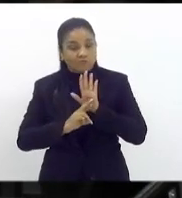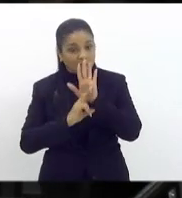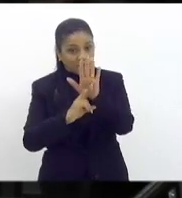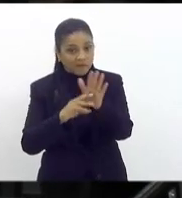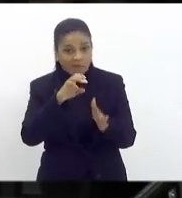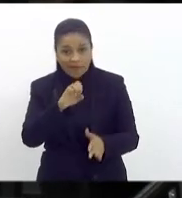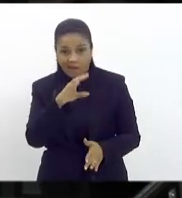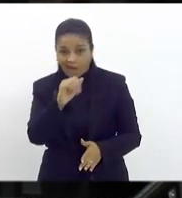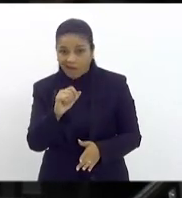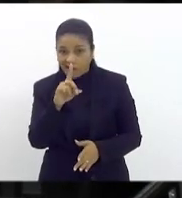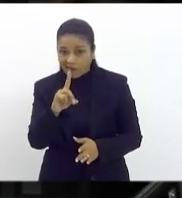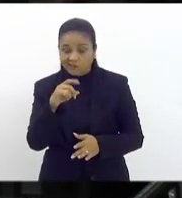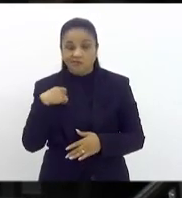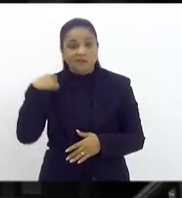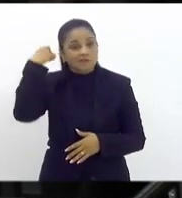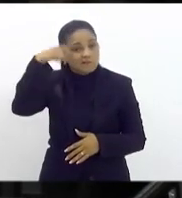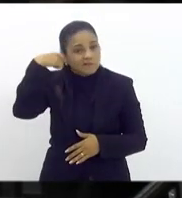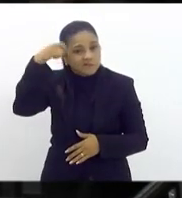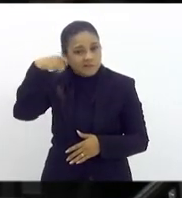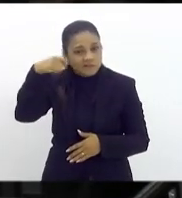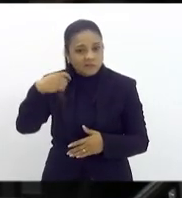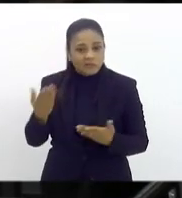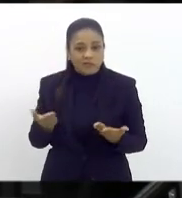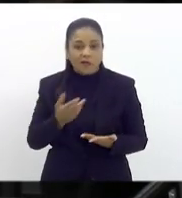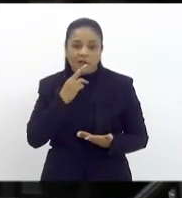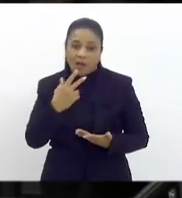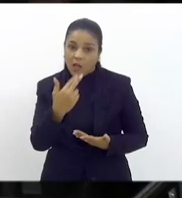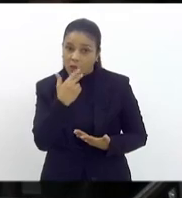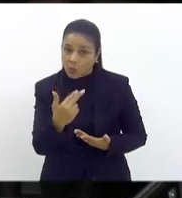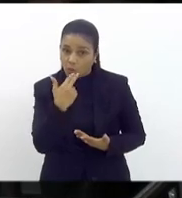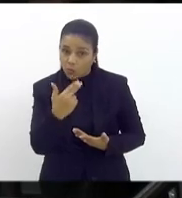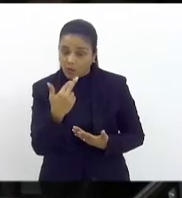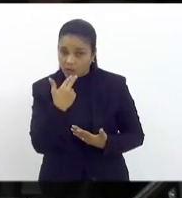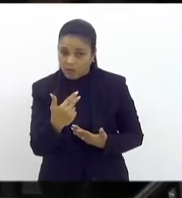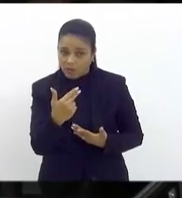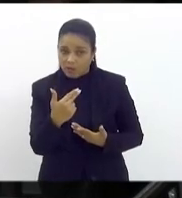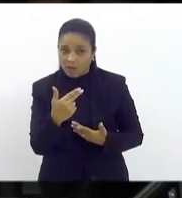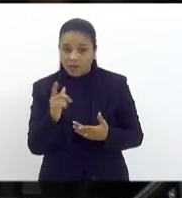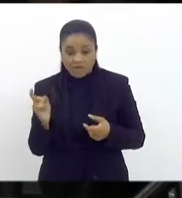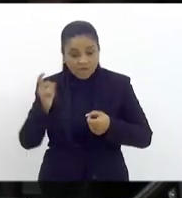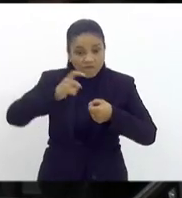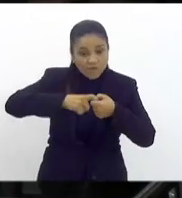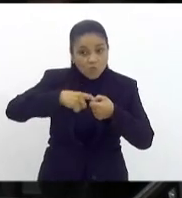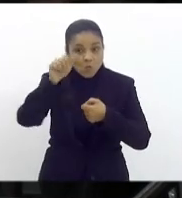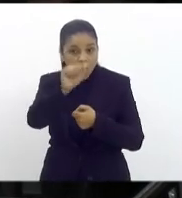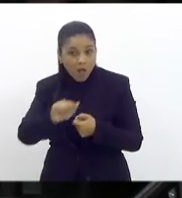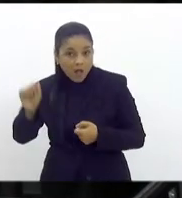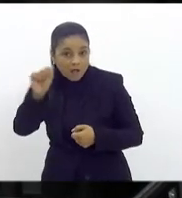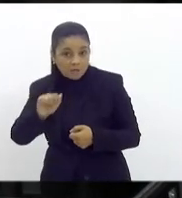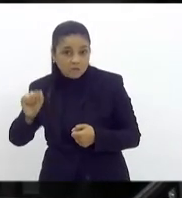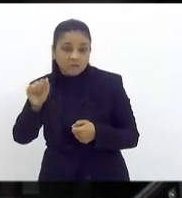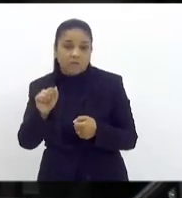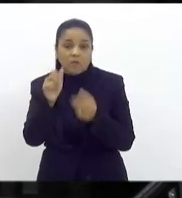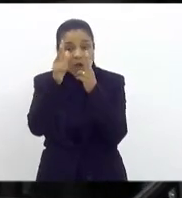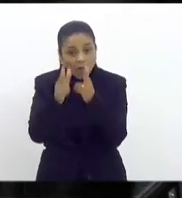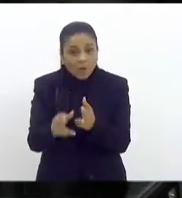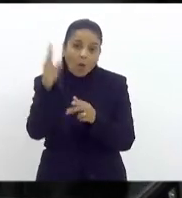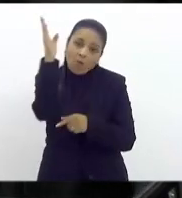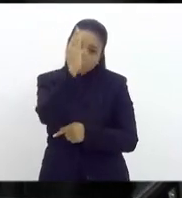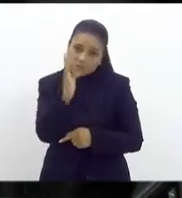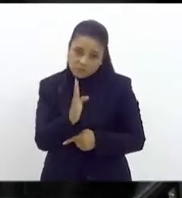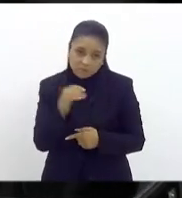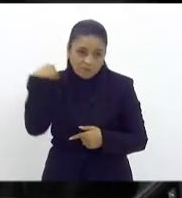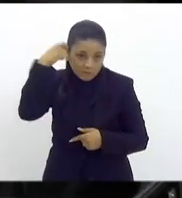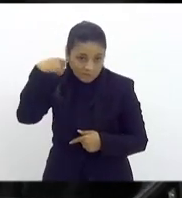os artistas forâneos que estejam vinculados às suas respectivas associações, assim como os artistas